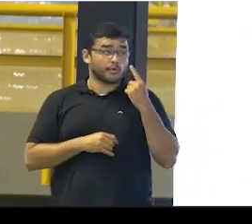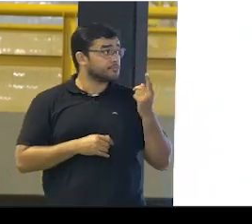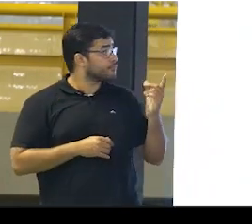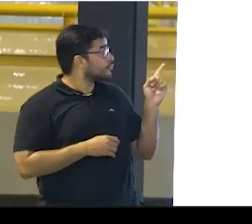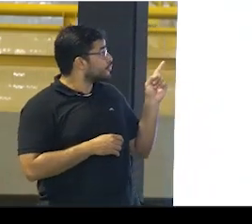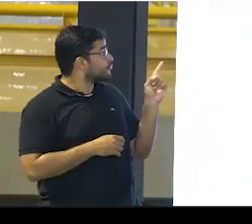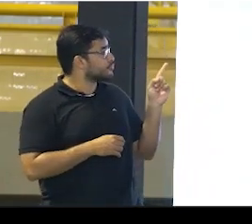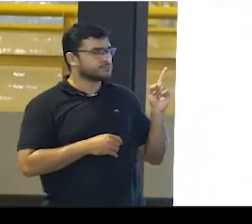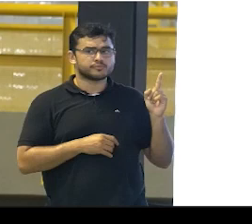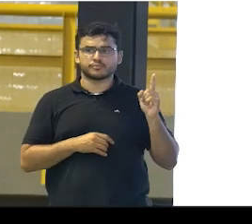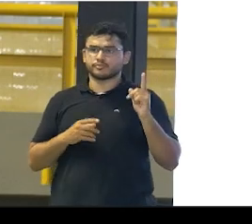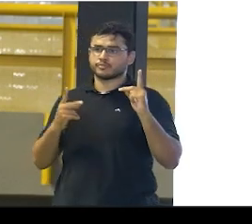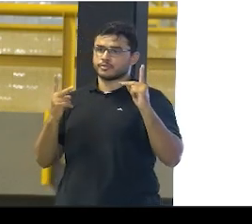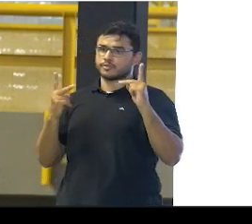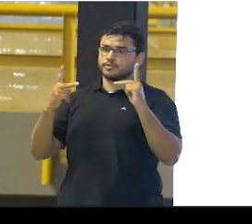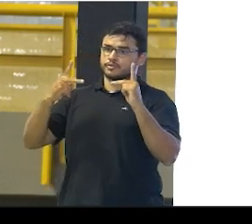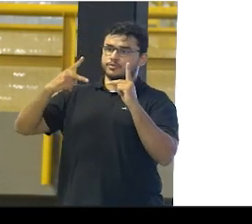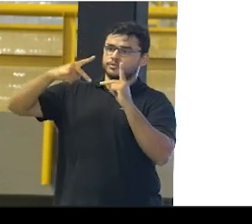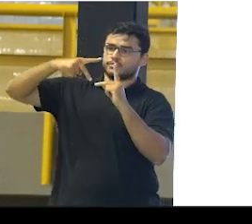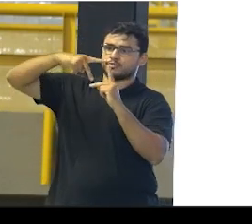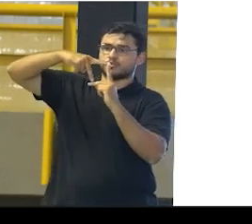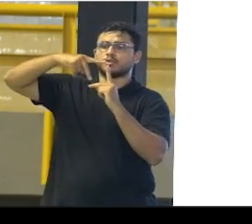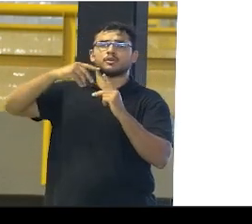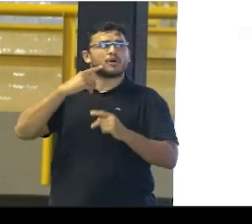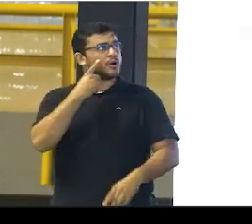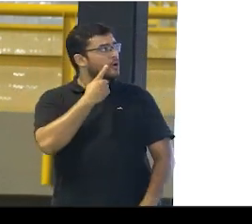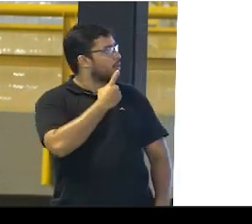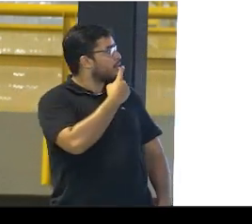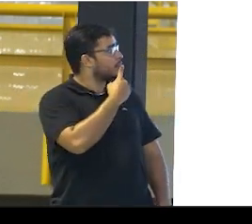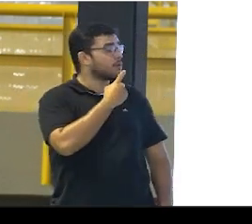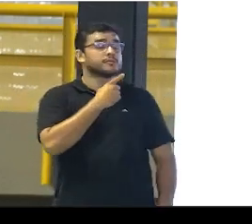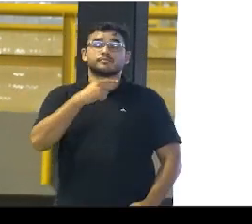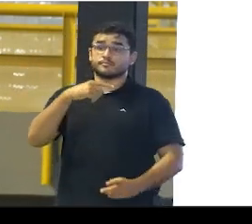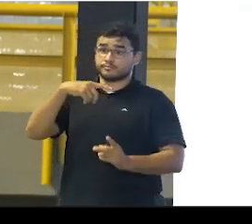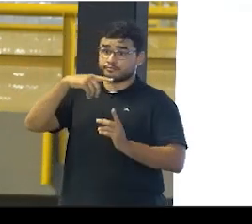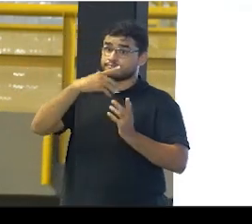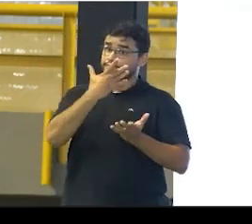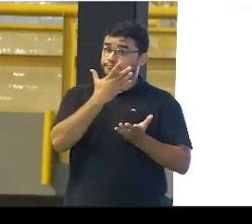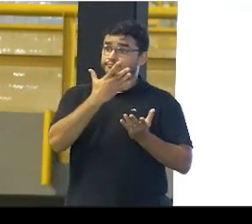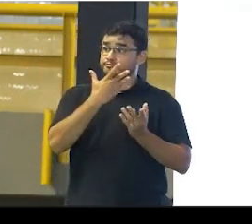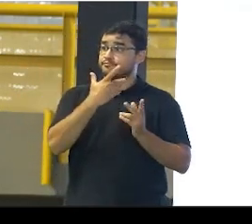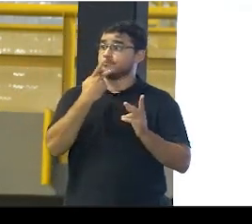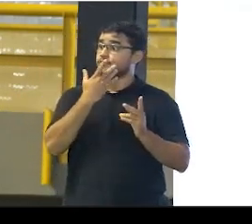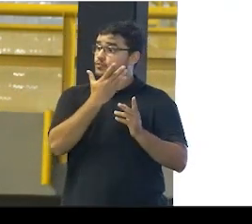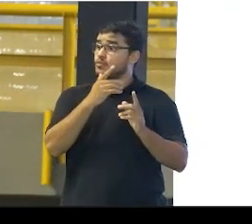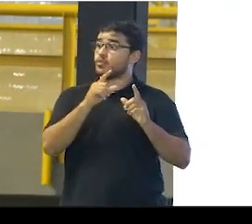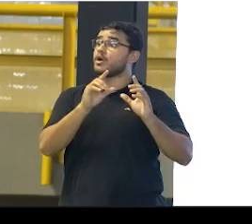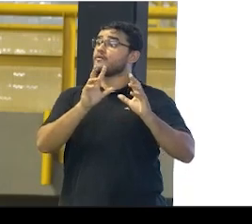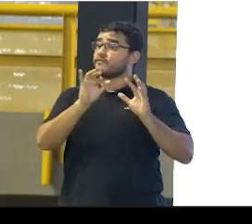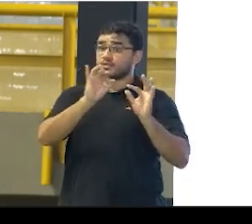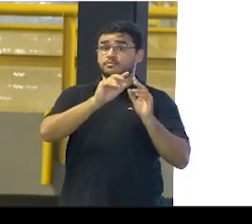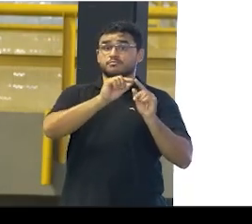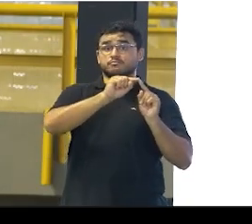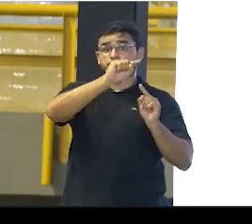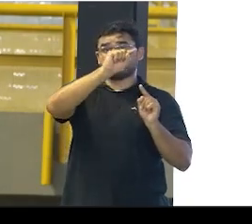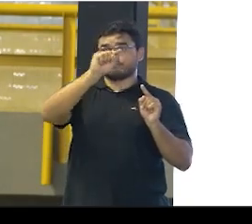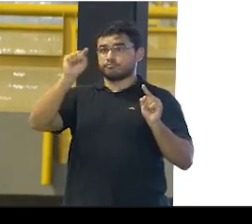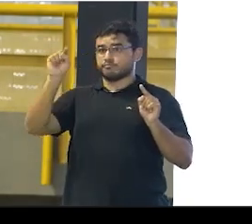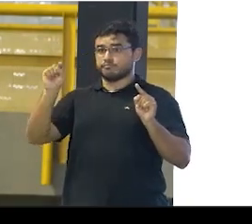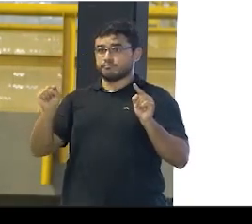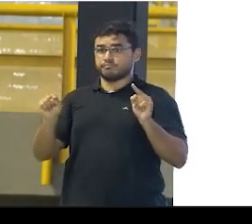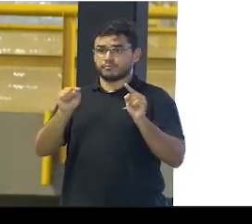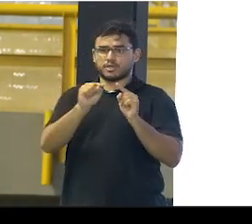entender. Vamos para o paralelogramo. O paralelogramo, ele